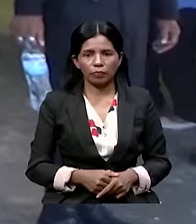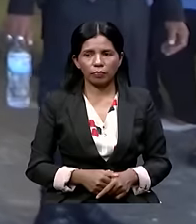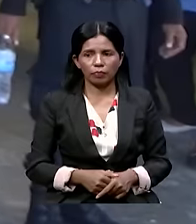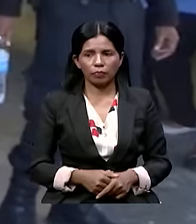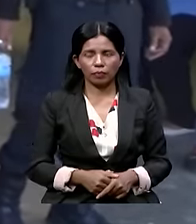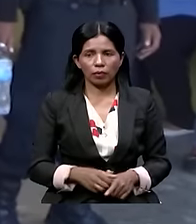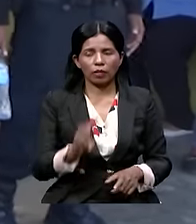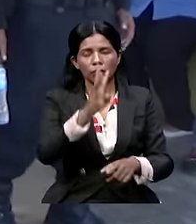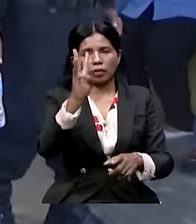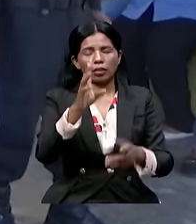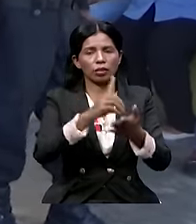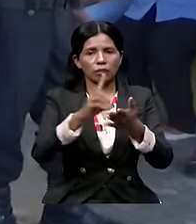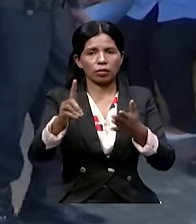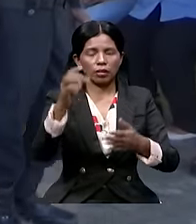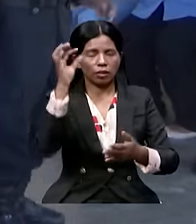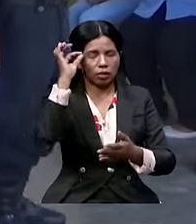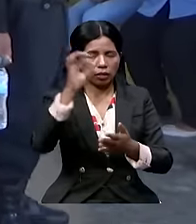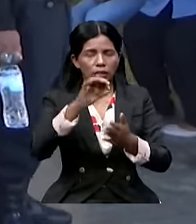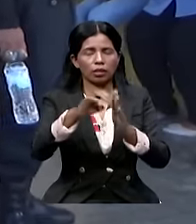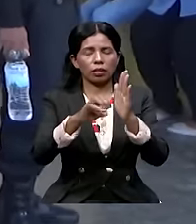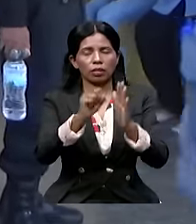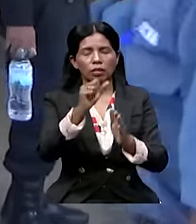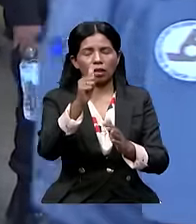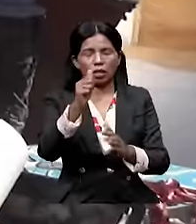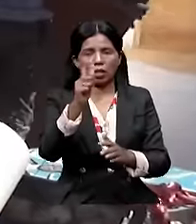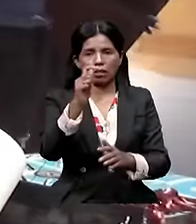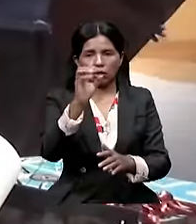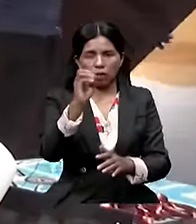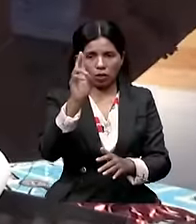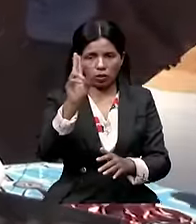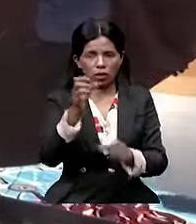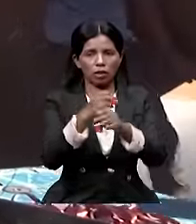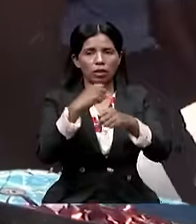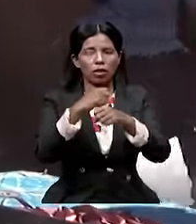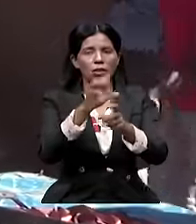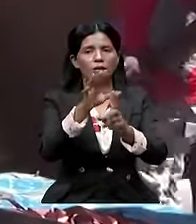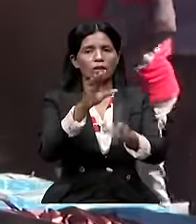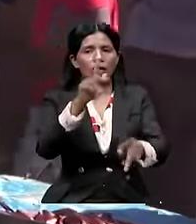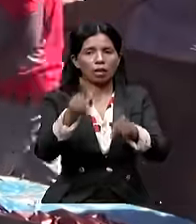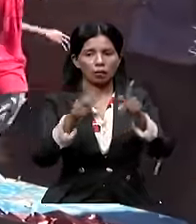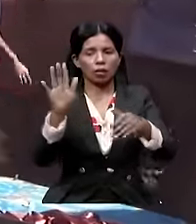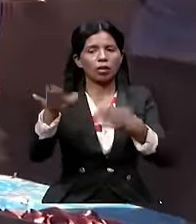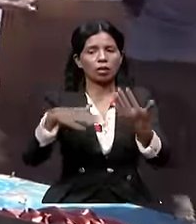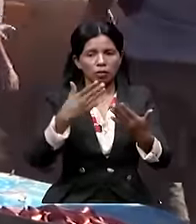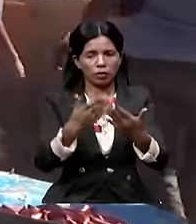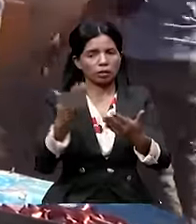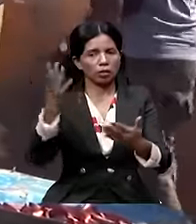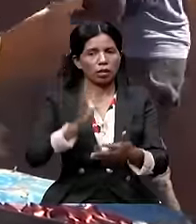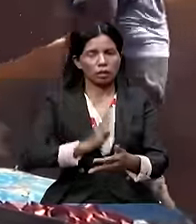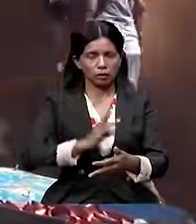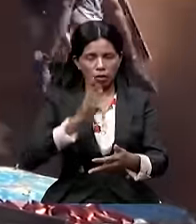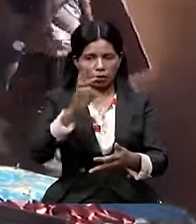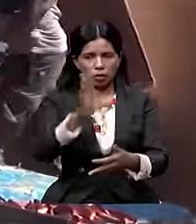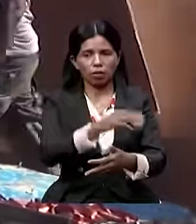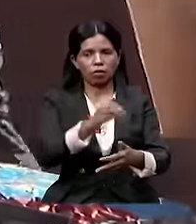E a quarta semana, né, secretário de Estado, o assunto toponímia na organização urbana, halau evicção da comunidade Sira e a área becora terminal, no